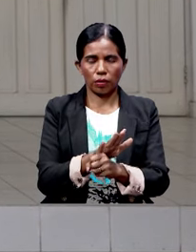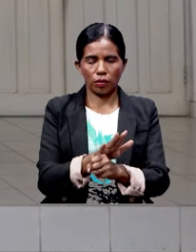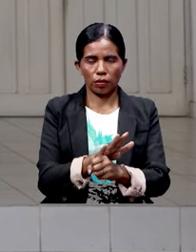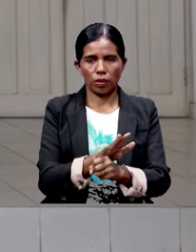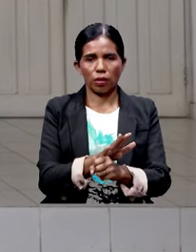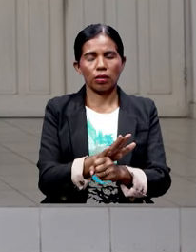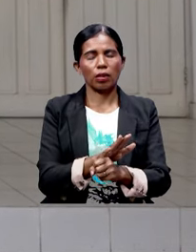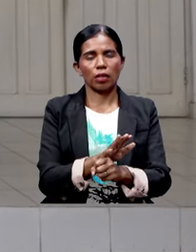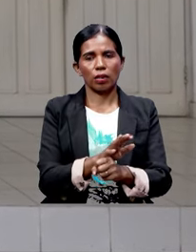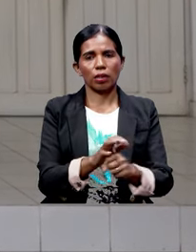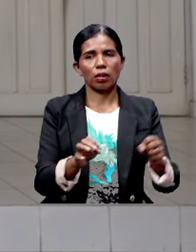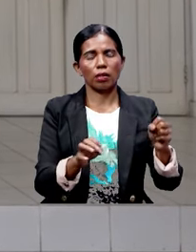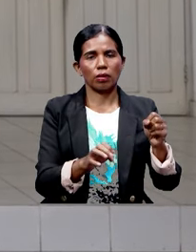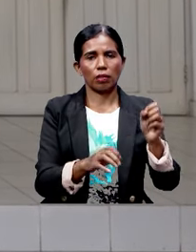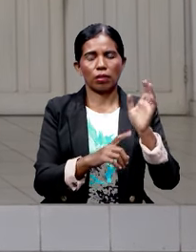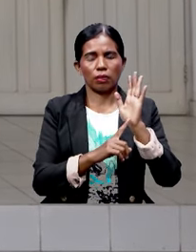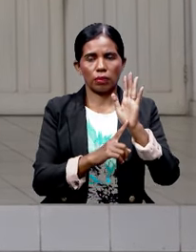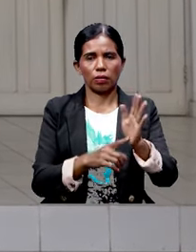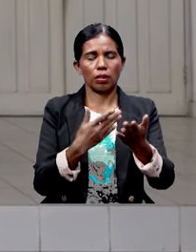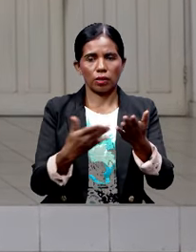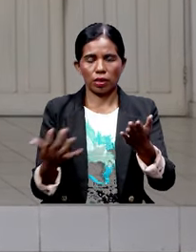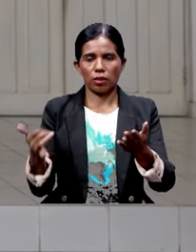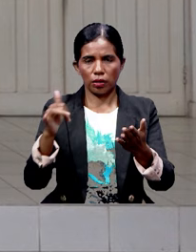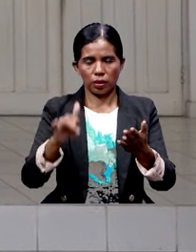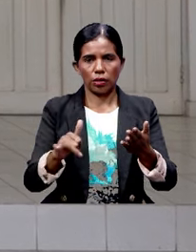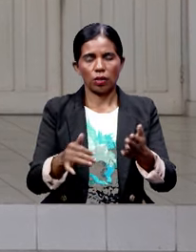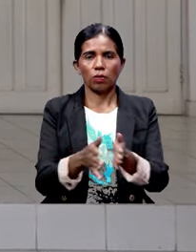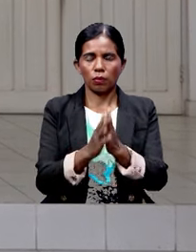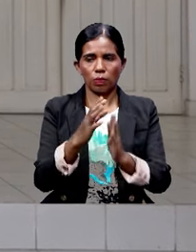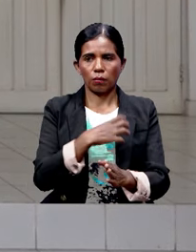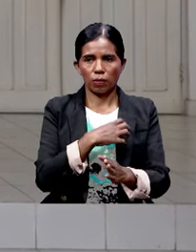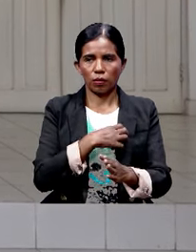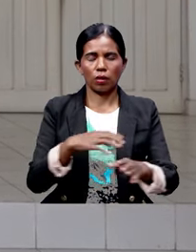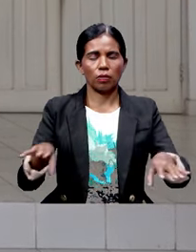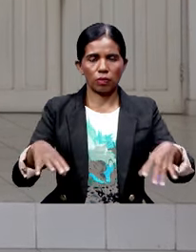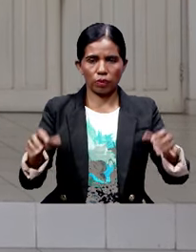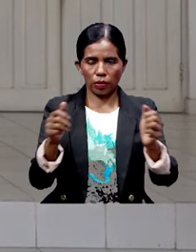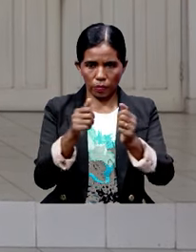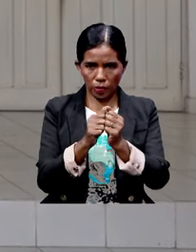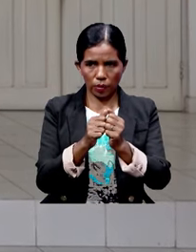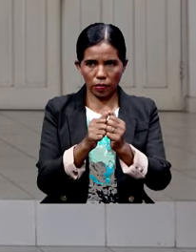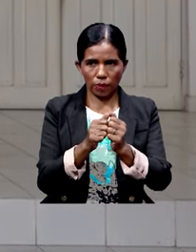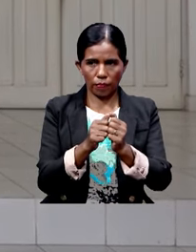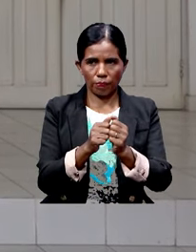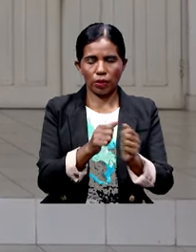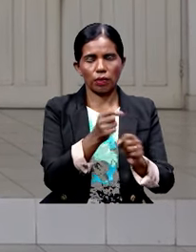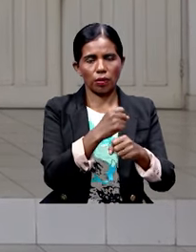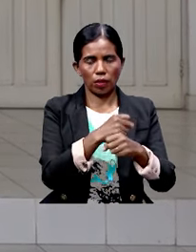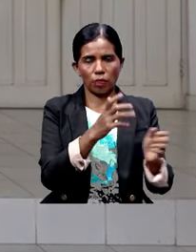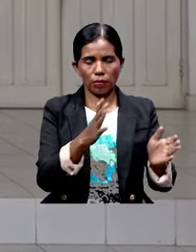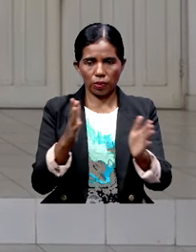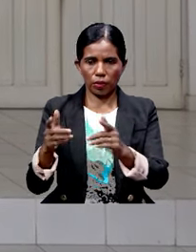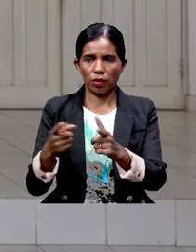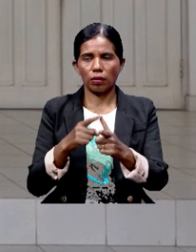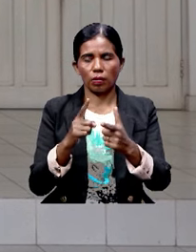ka faktus balo nebe hosi ba polisi para atbele kontrol halo proses dene